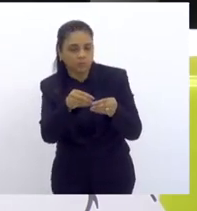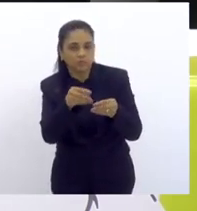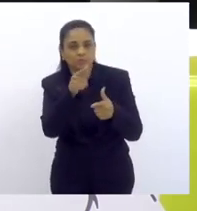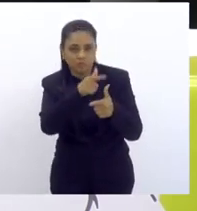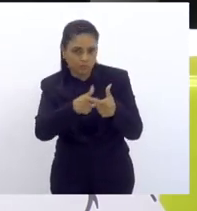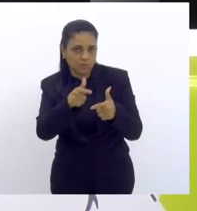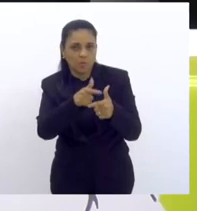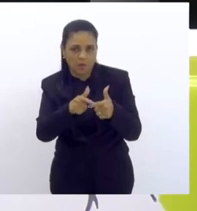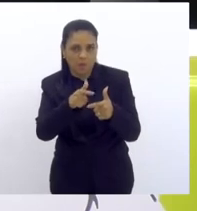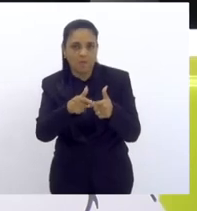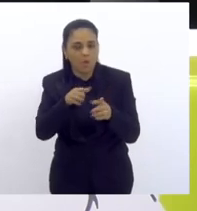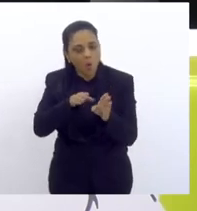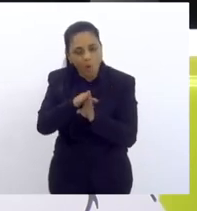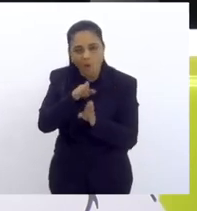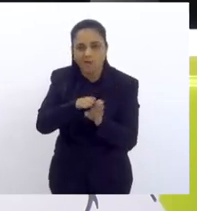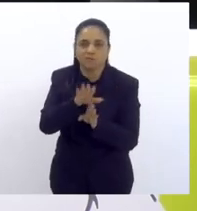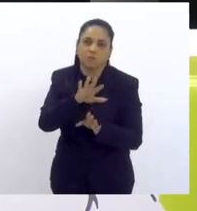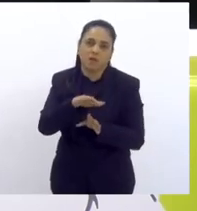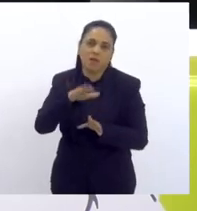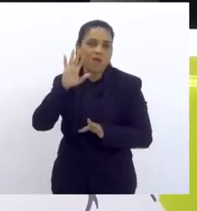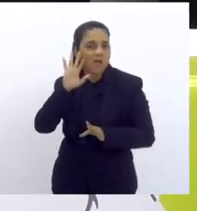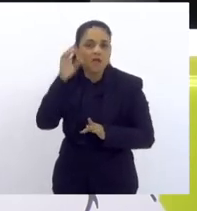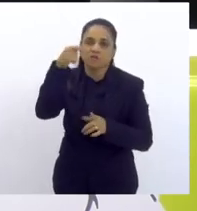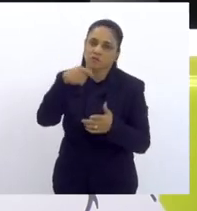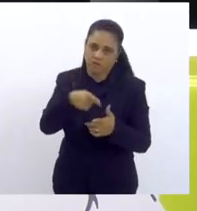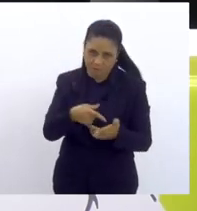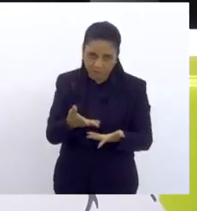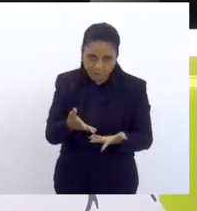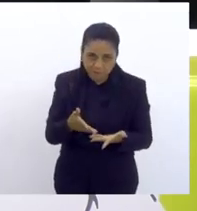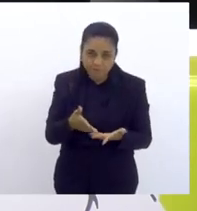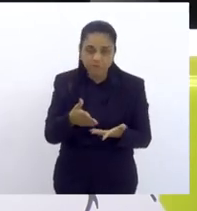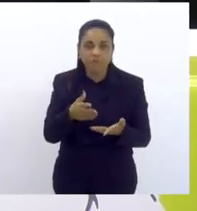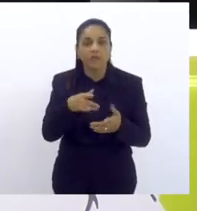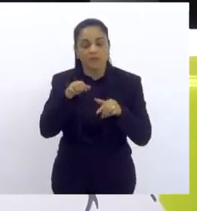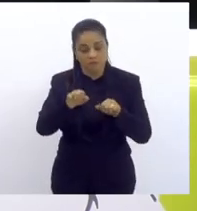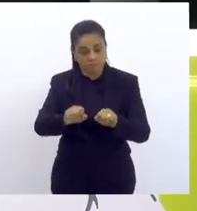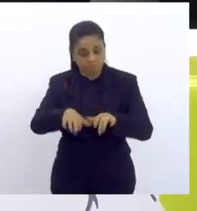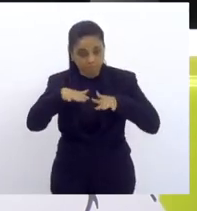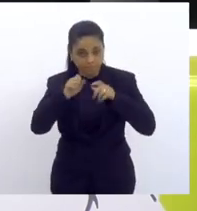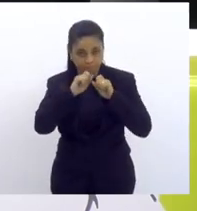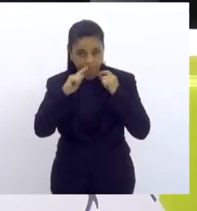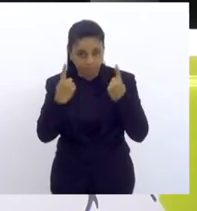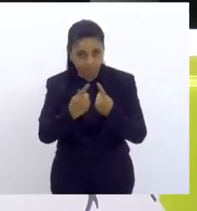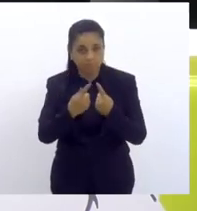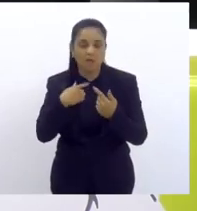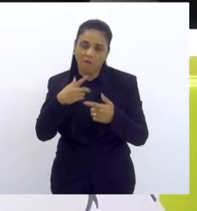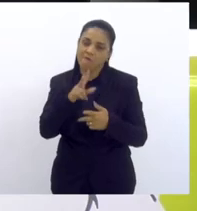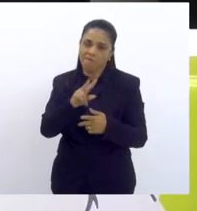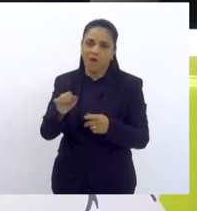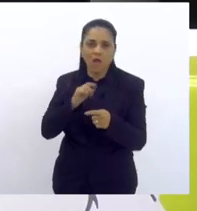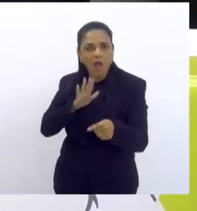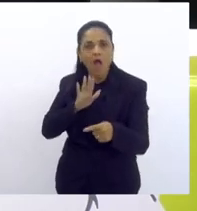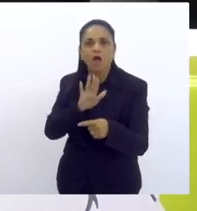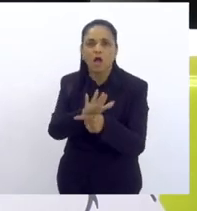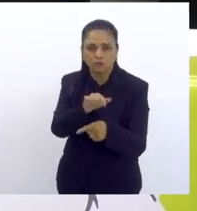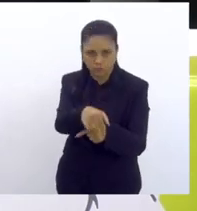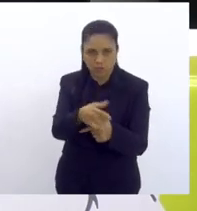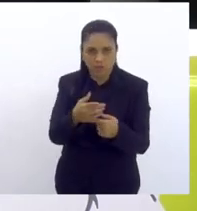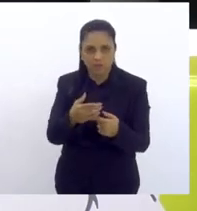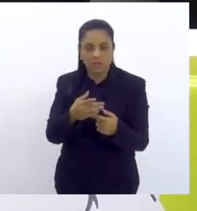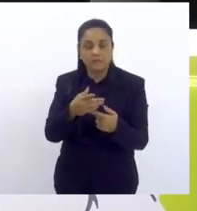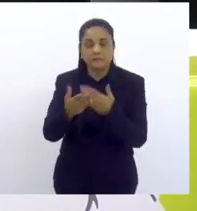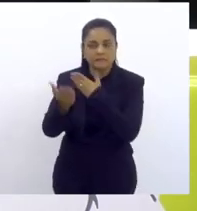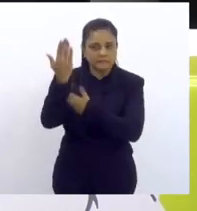questões e essa Assembleia tá disposta a ajudar se a gente em outros tempos não